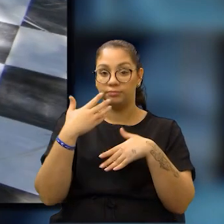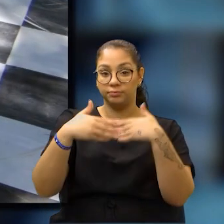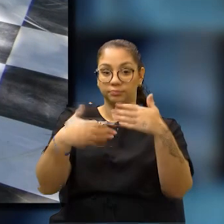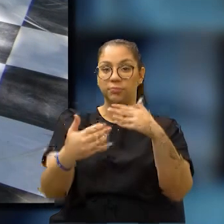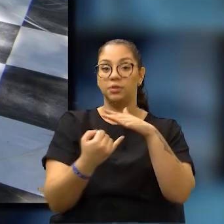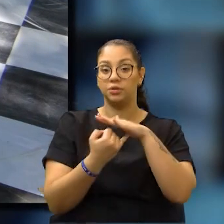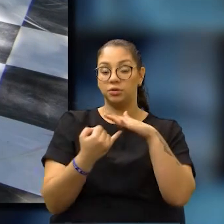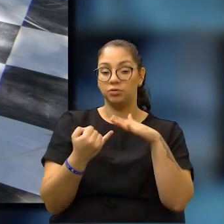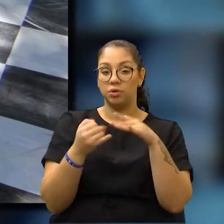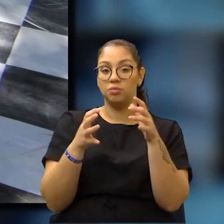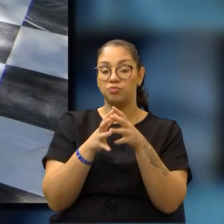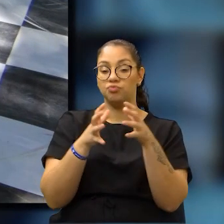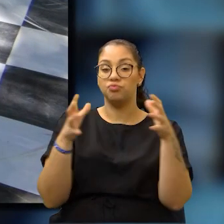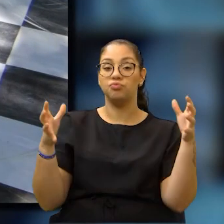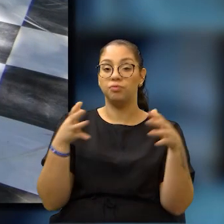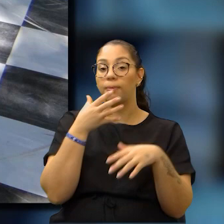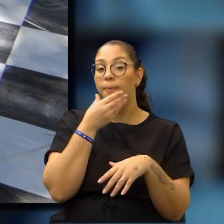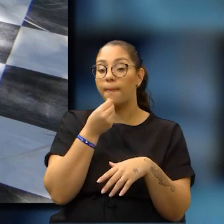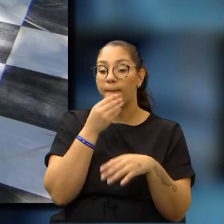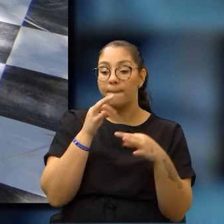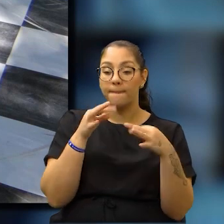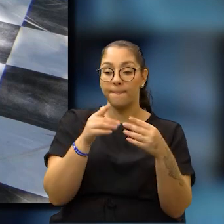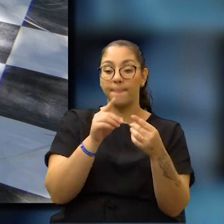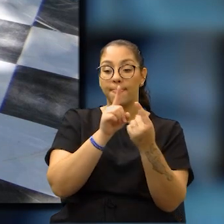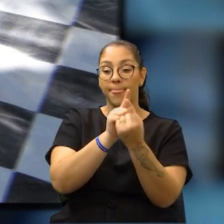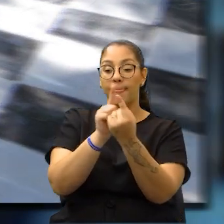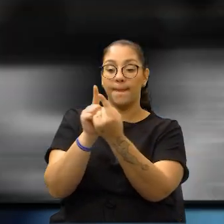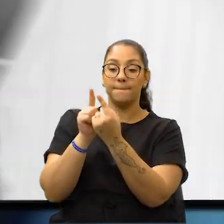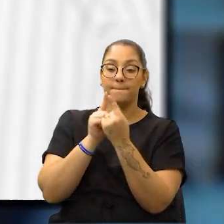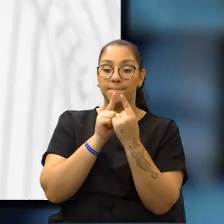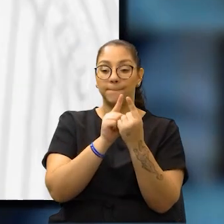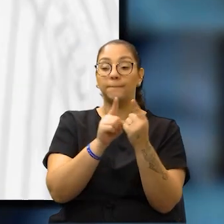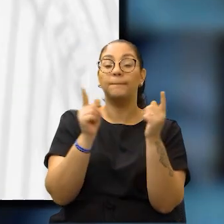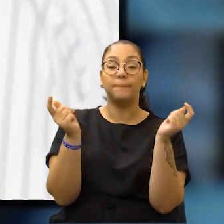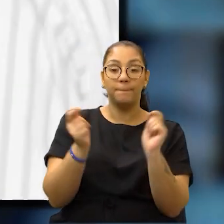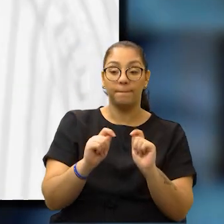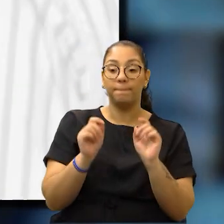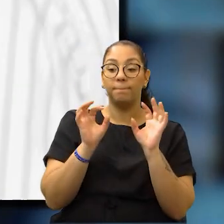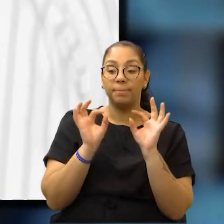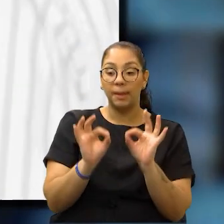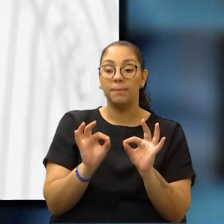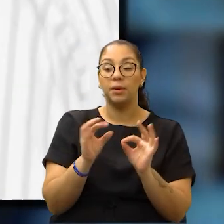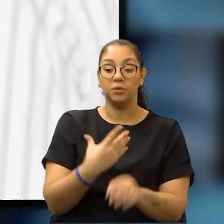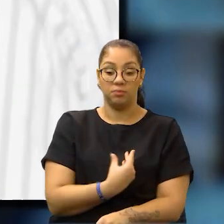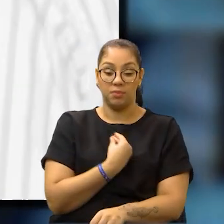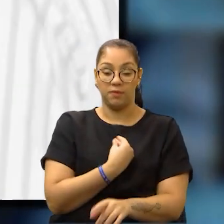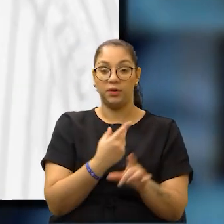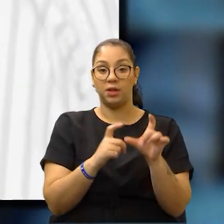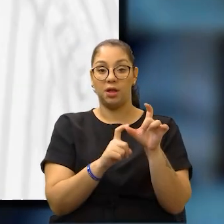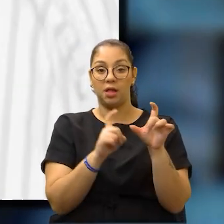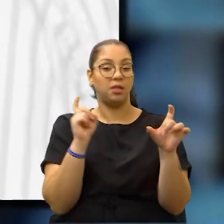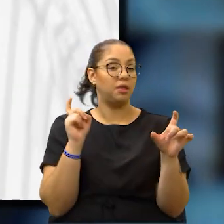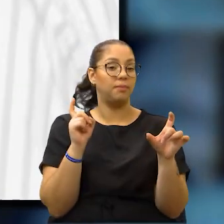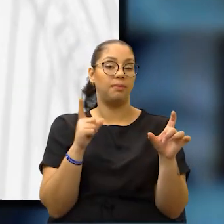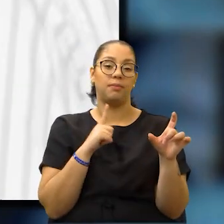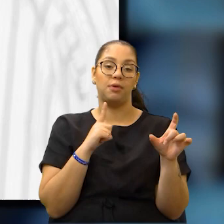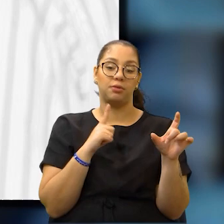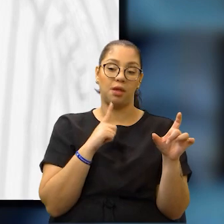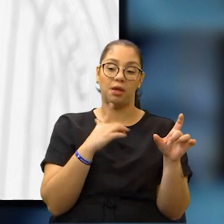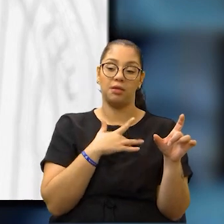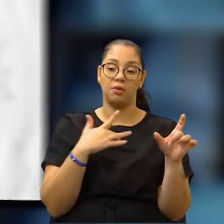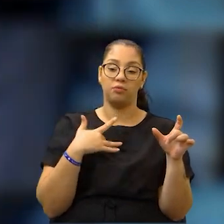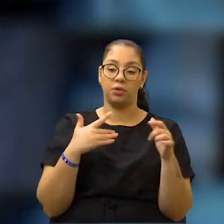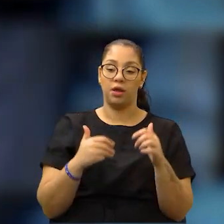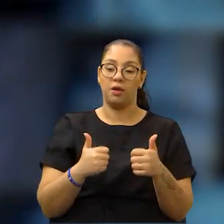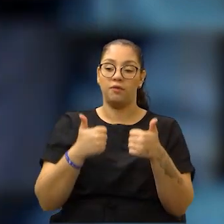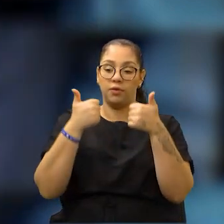emancipação institucional e que esses meninos, os atendidos todos nossos, possam mesmo ter uma vida autônoma,